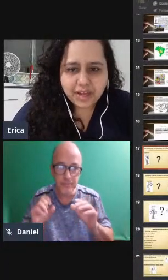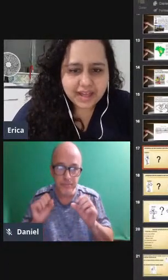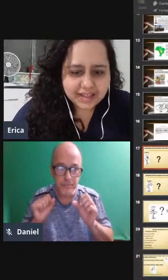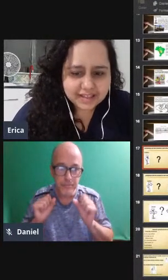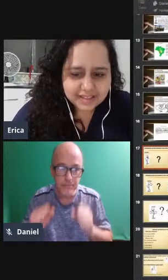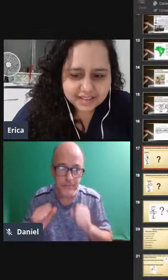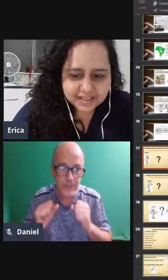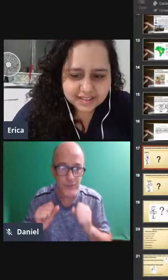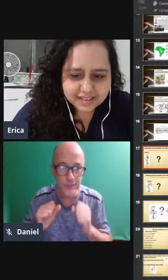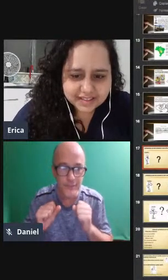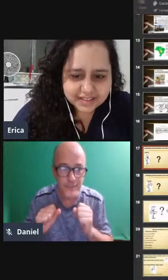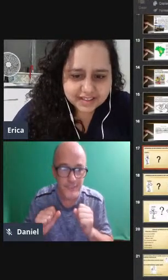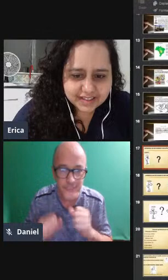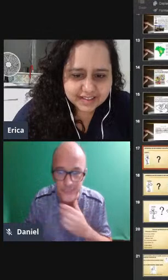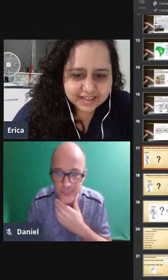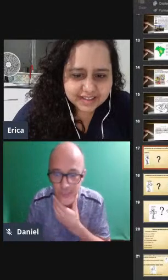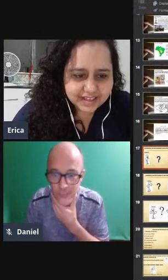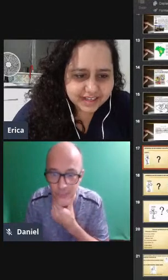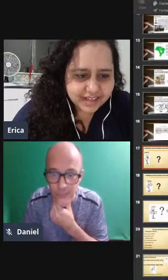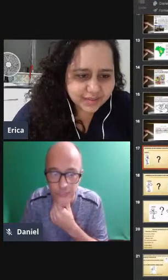Bom, vamos lá.